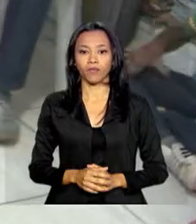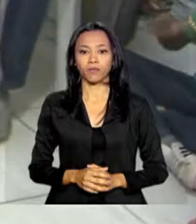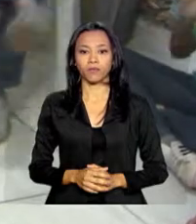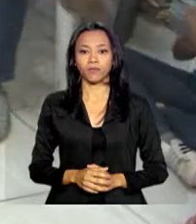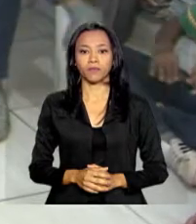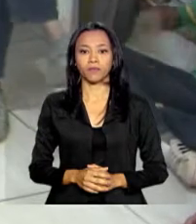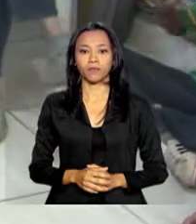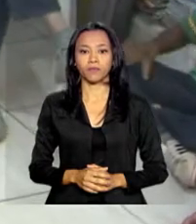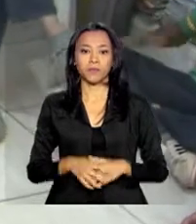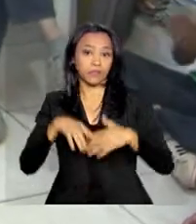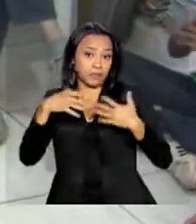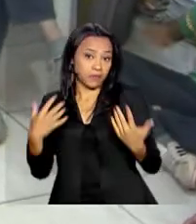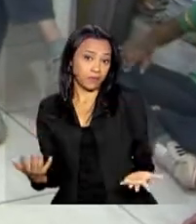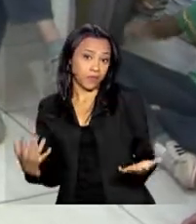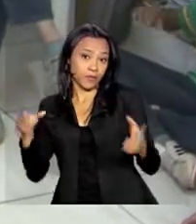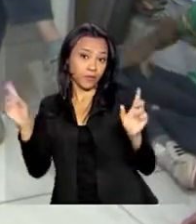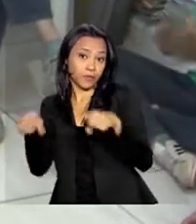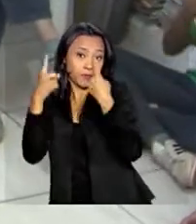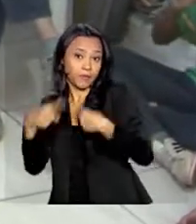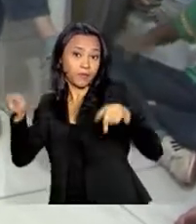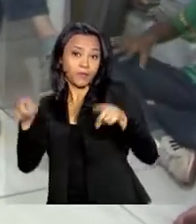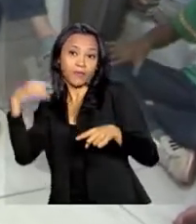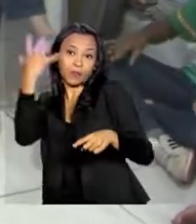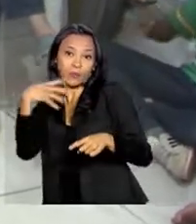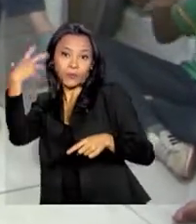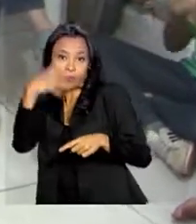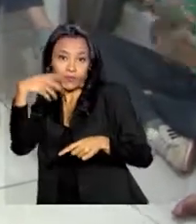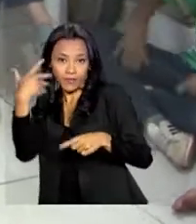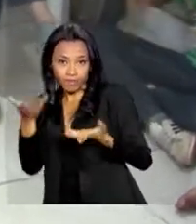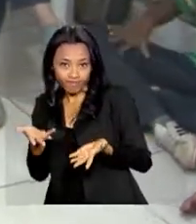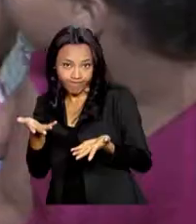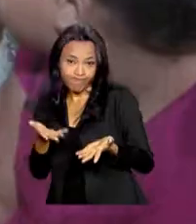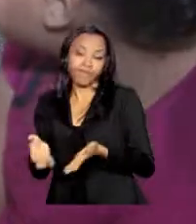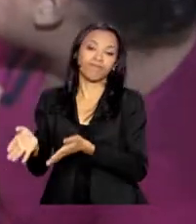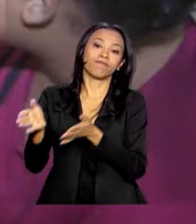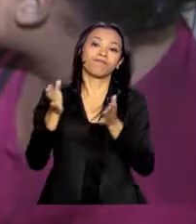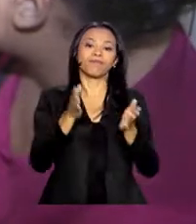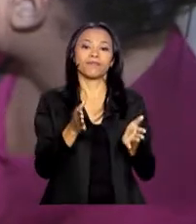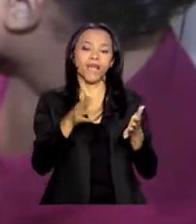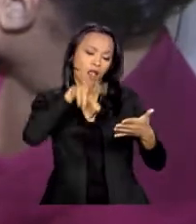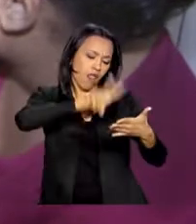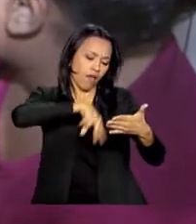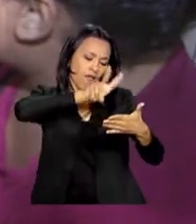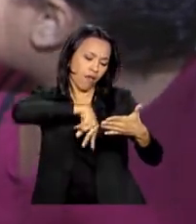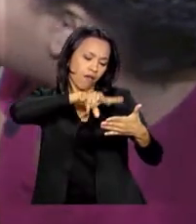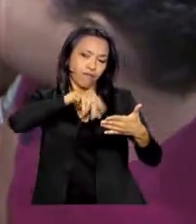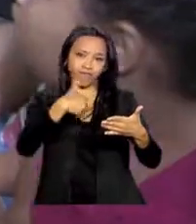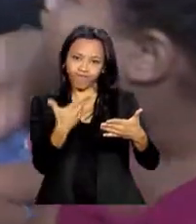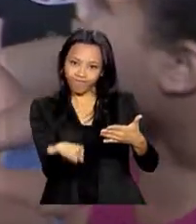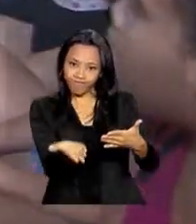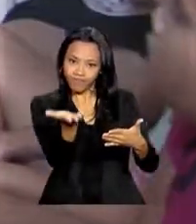seja na música e da leitura